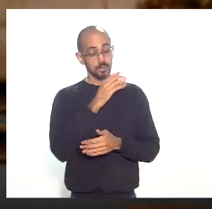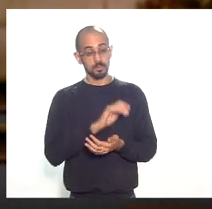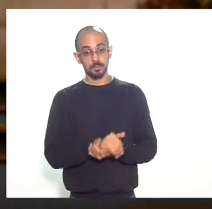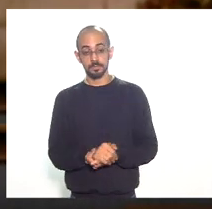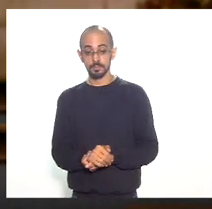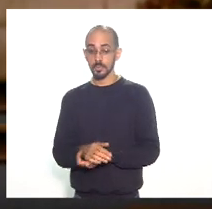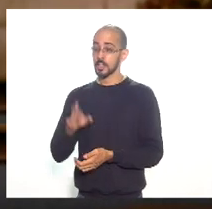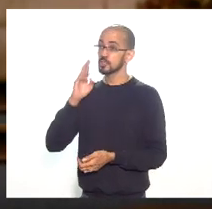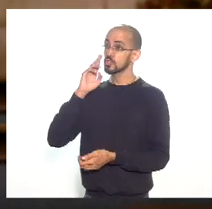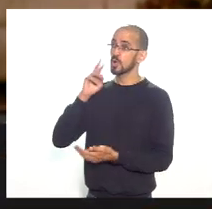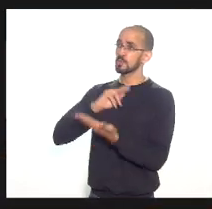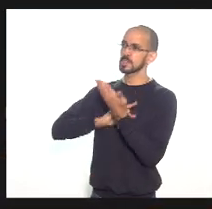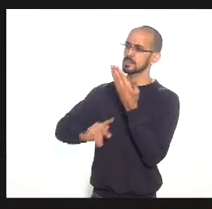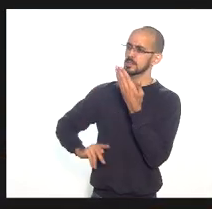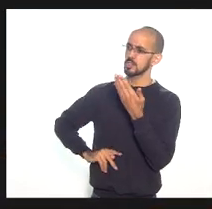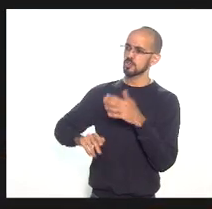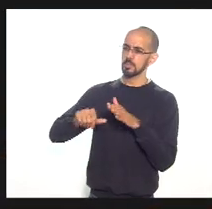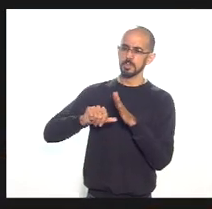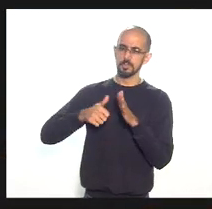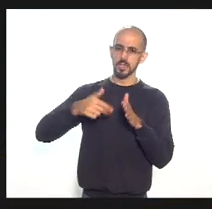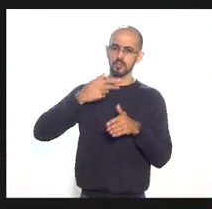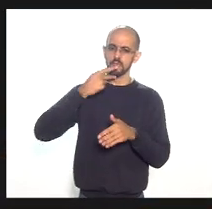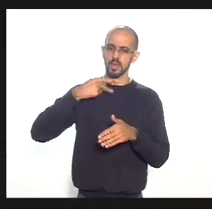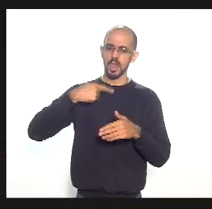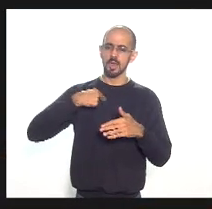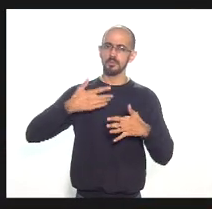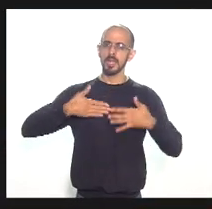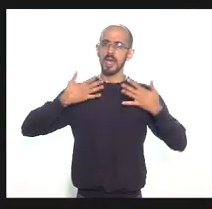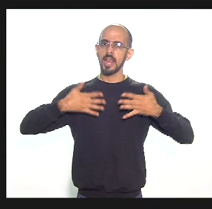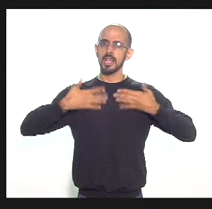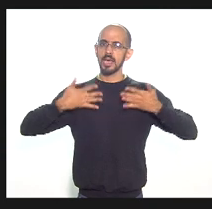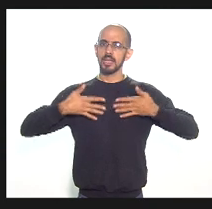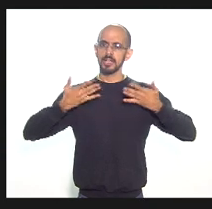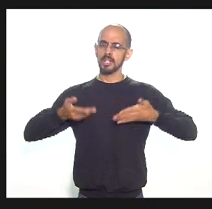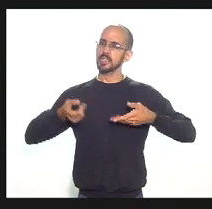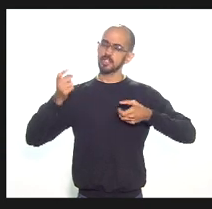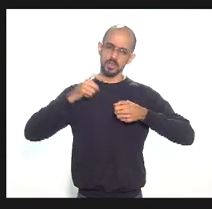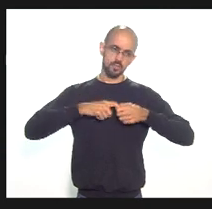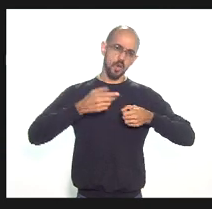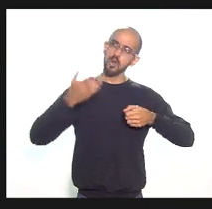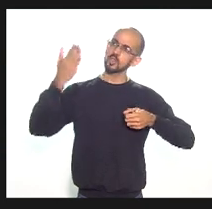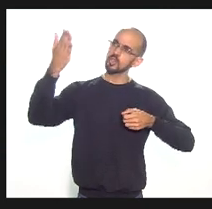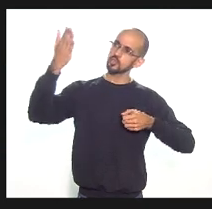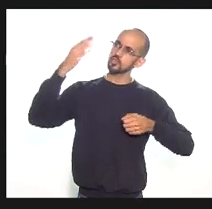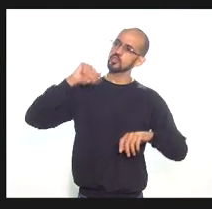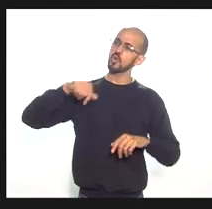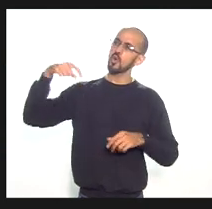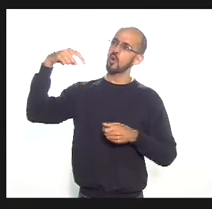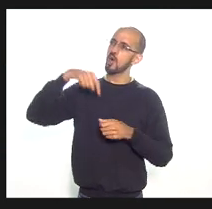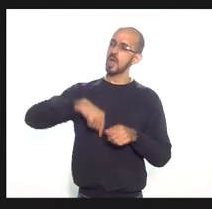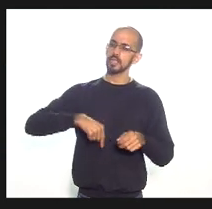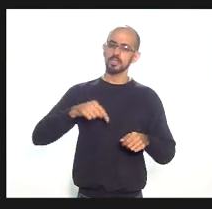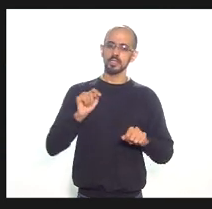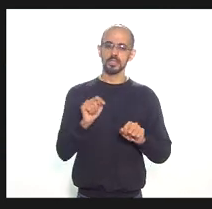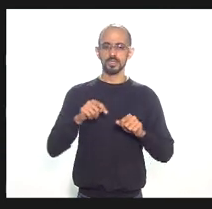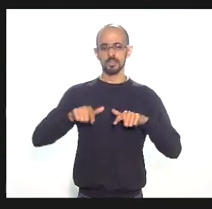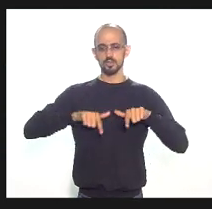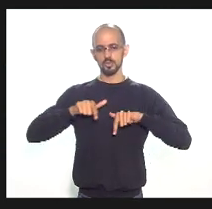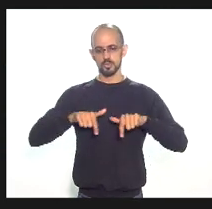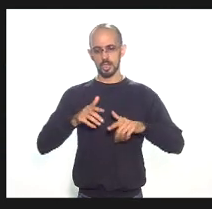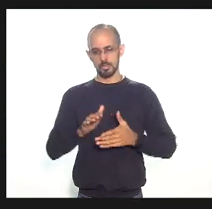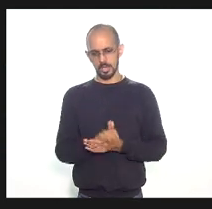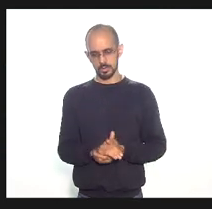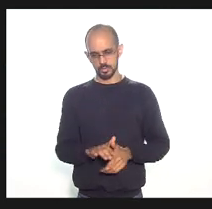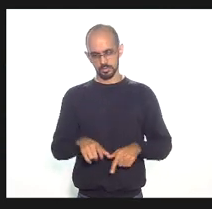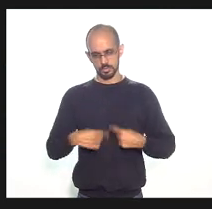Senhor presidente, primeiro manifestar aqui a minha alegria em tê-lo de volta às conduções dos nossos trabalhos. E